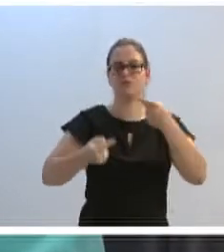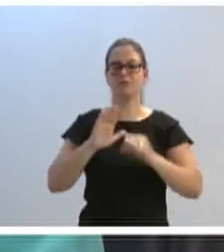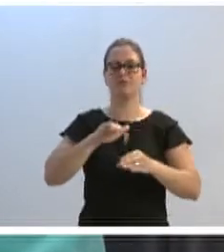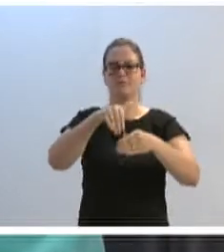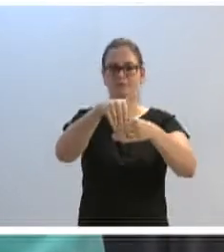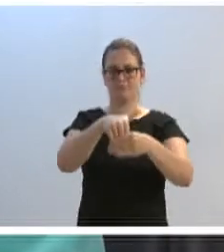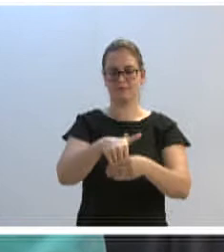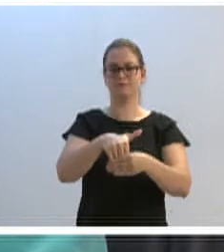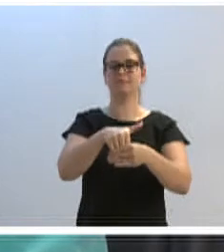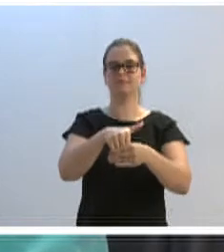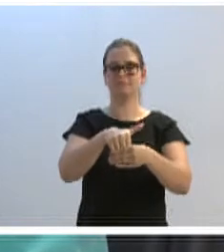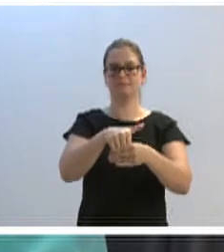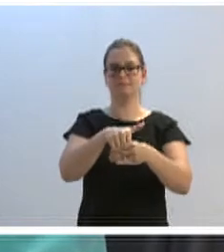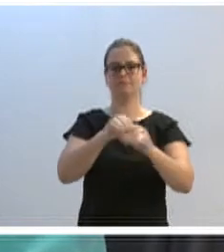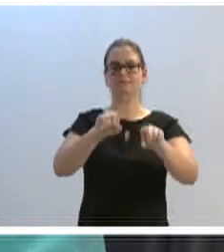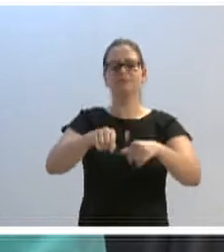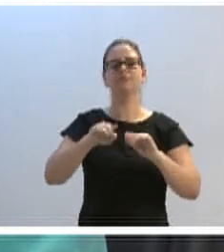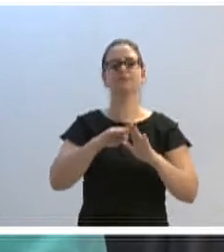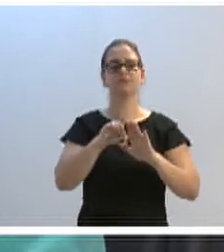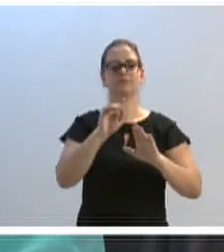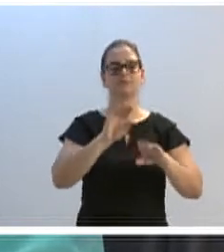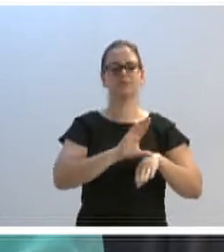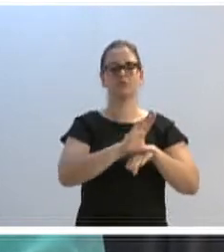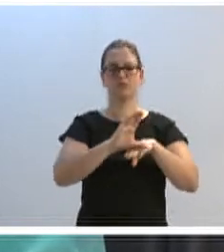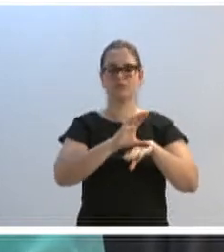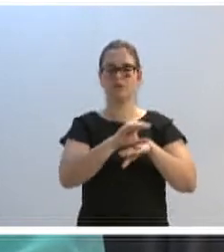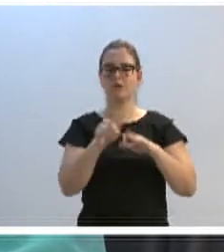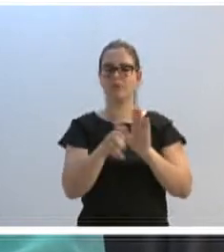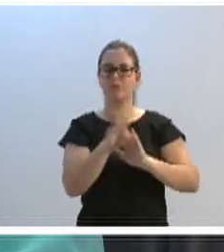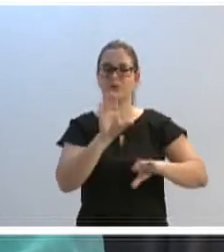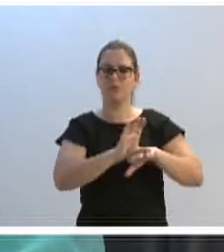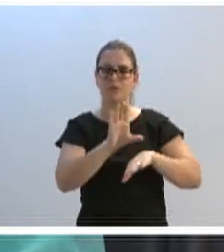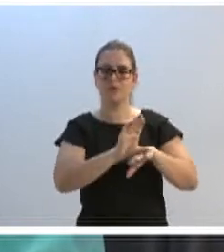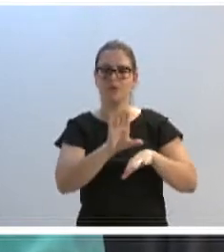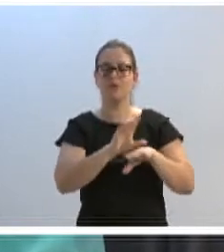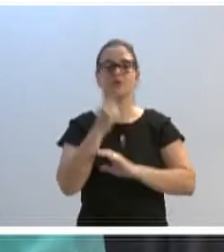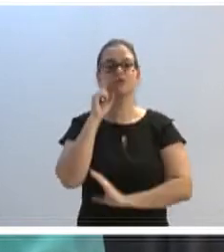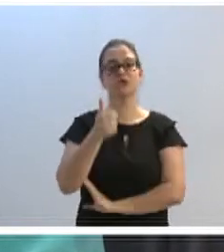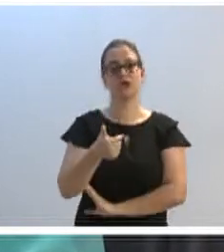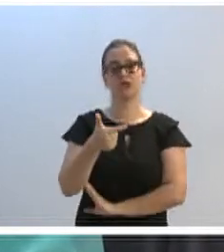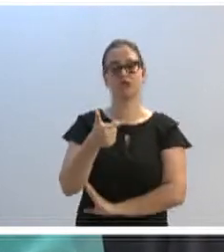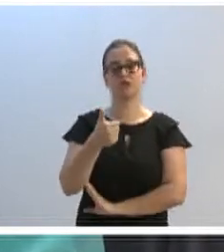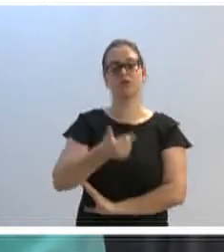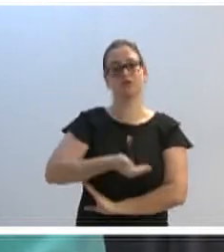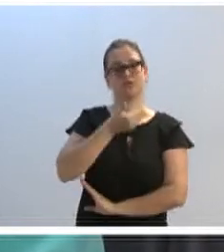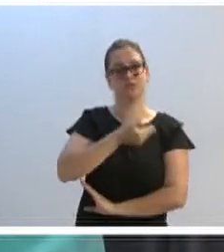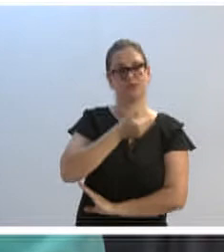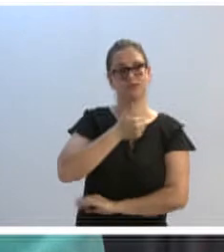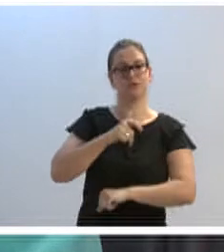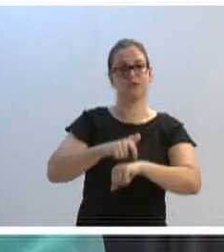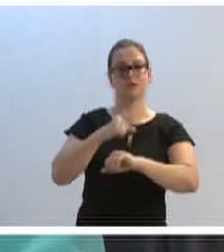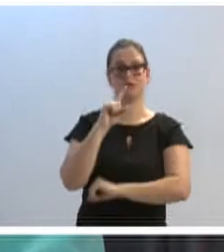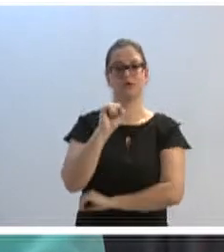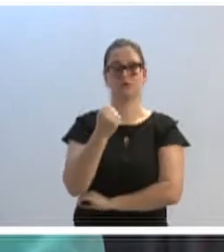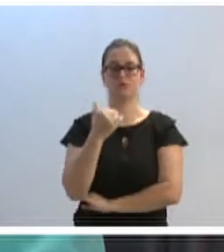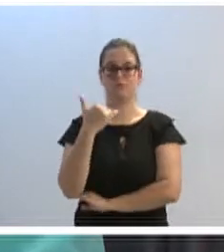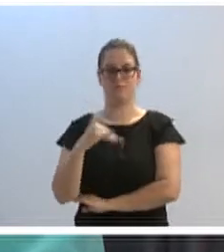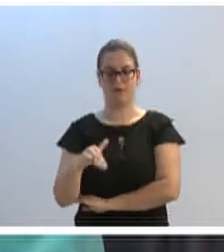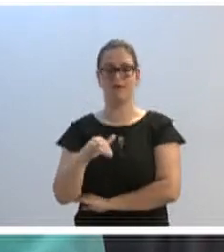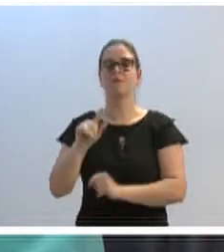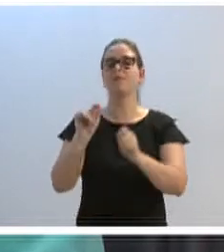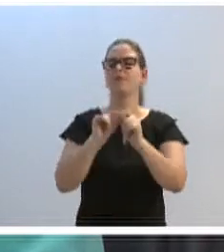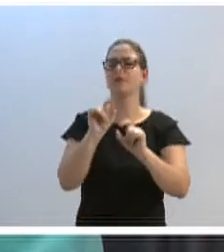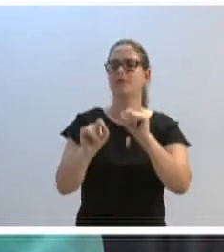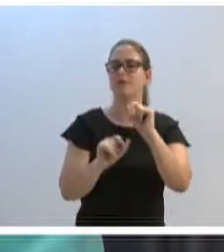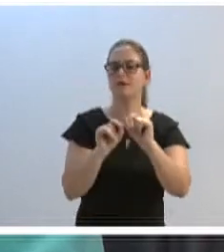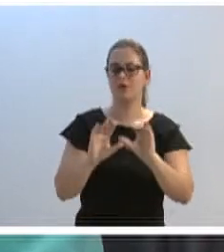a sessão do plenário. A Escola do Legislativo Fritz Miller, no dia 12/12, às 18h30, para a